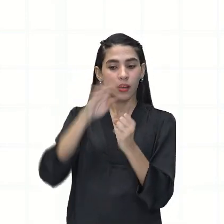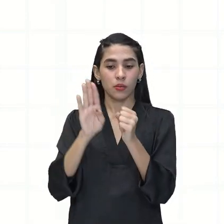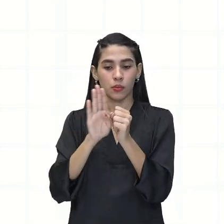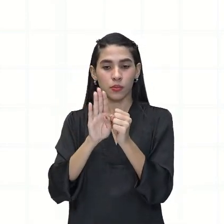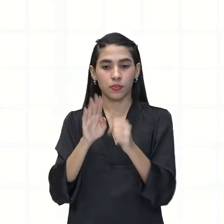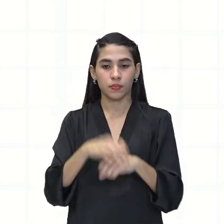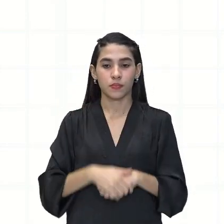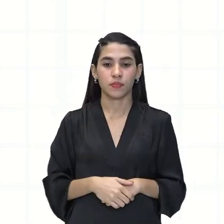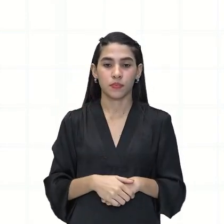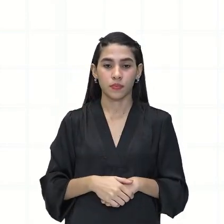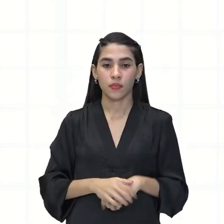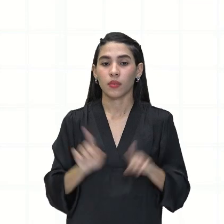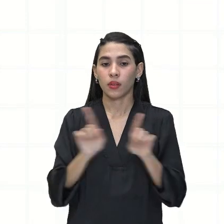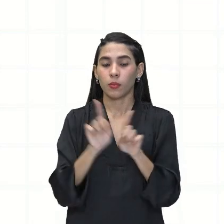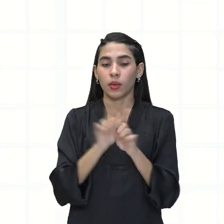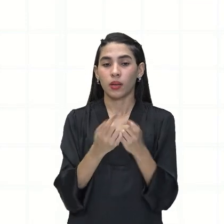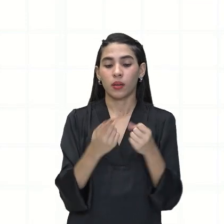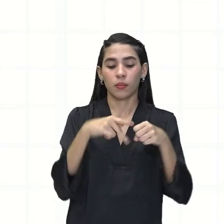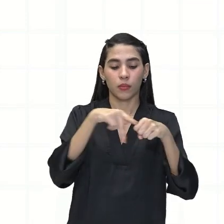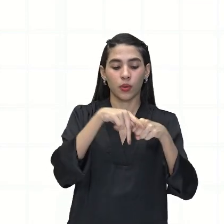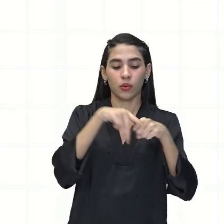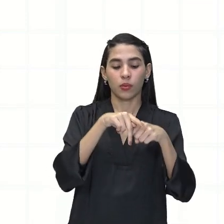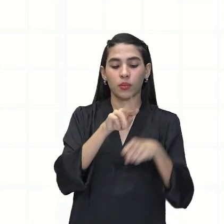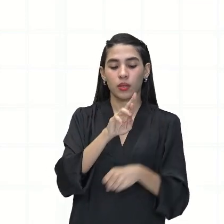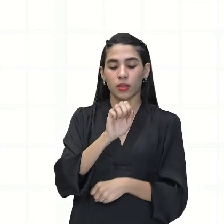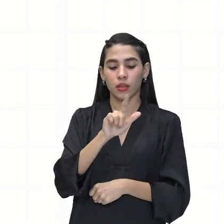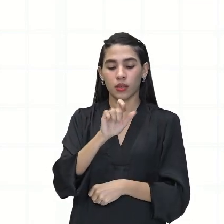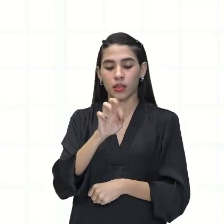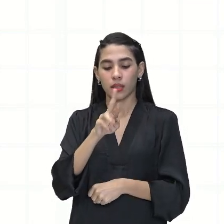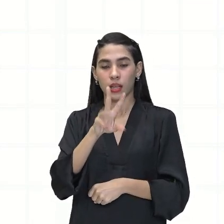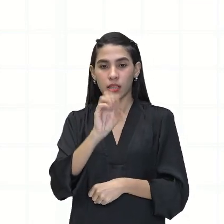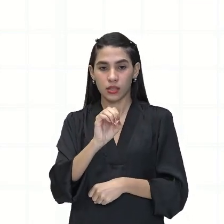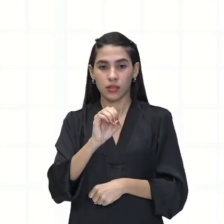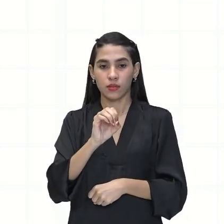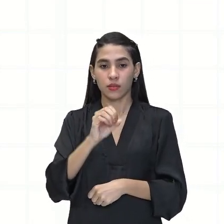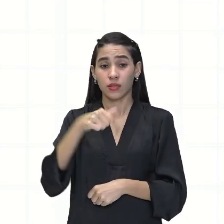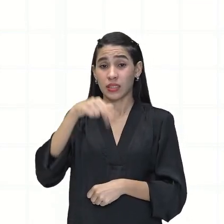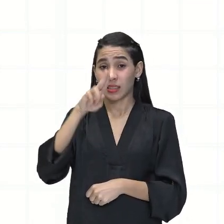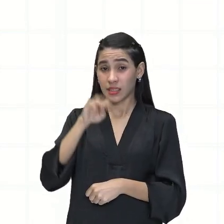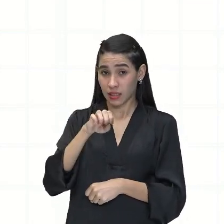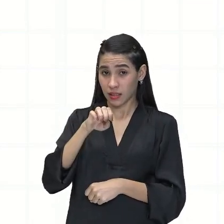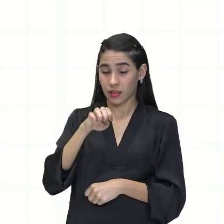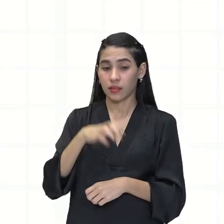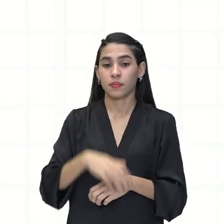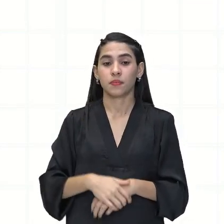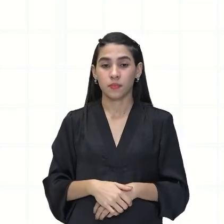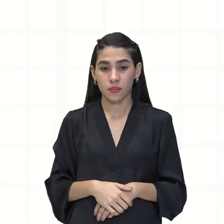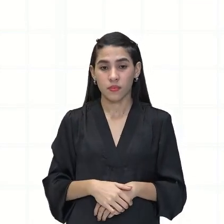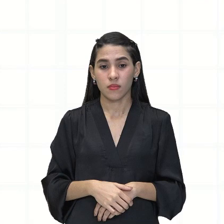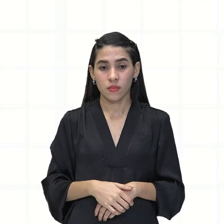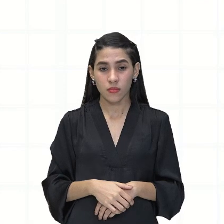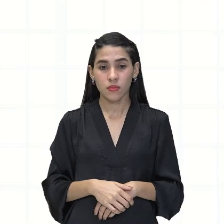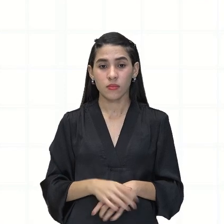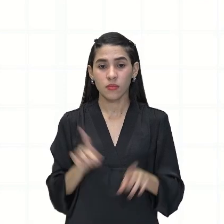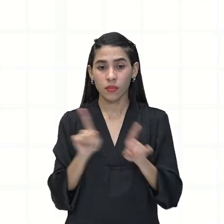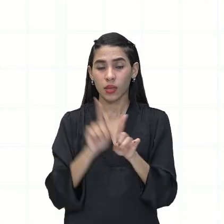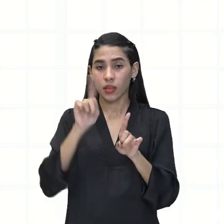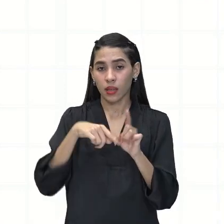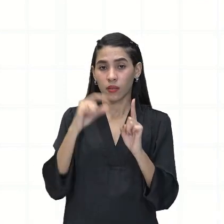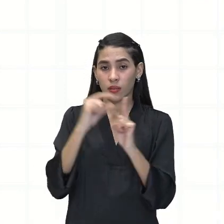o pronome relativo que. Então, pelo fato de eu ter o pronome relativo que, ele é um